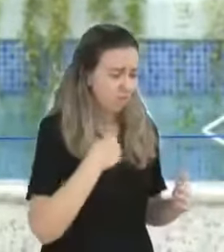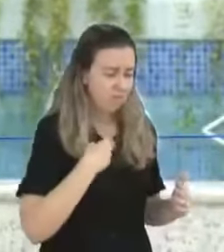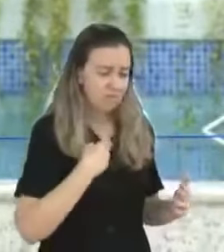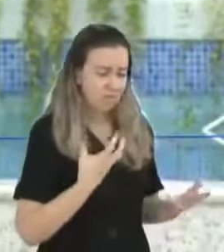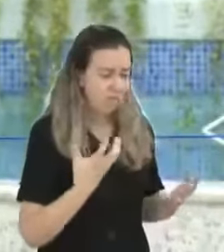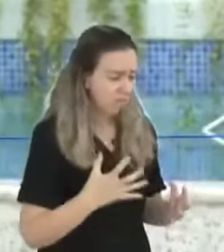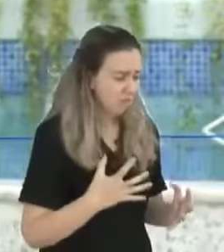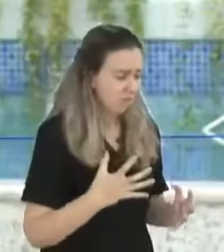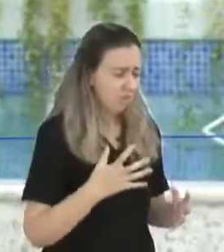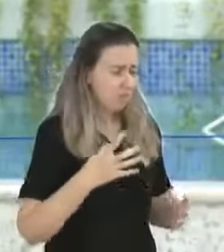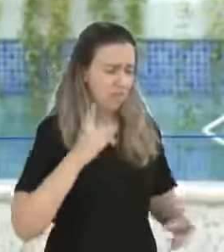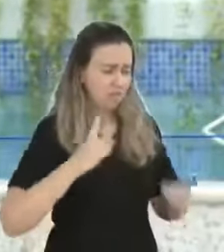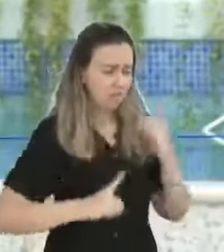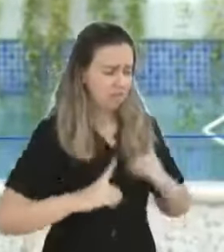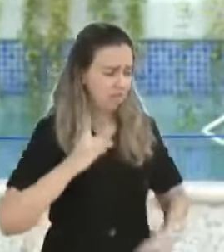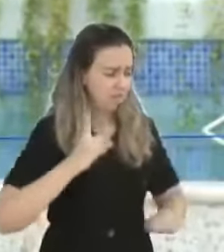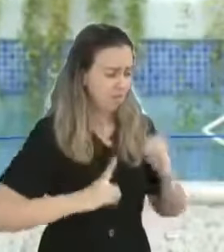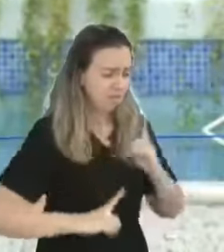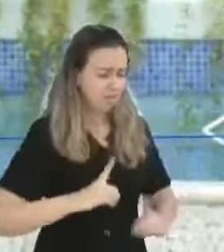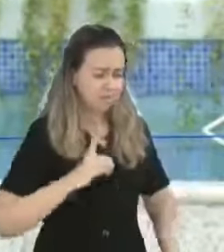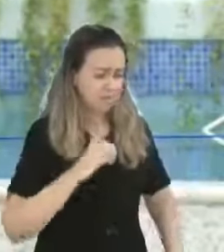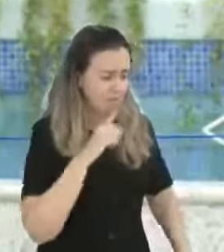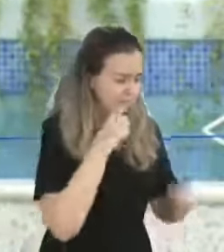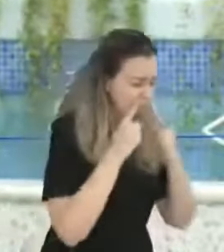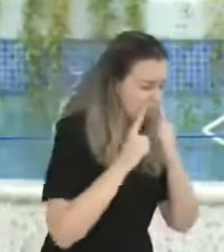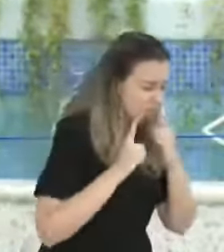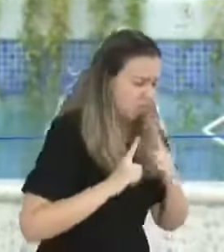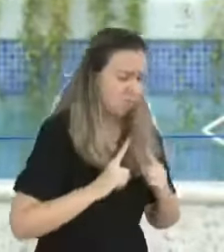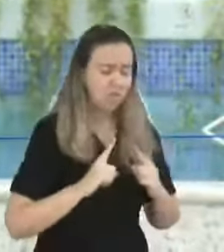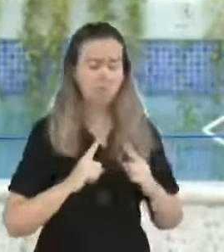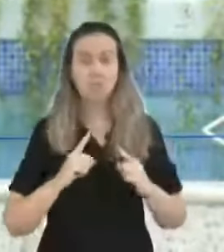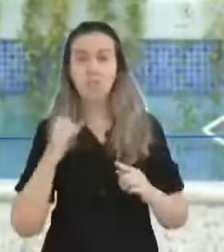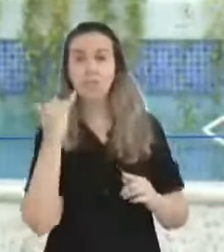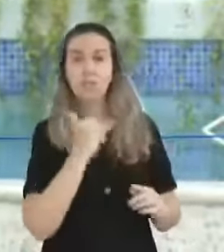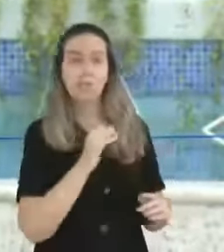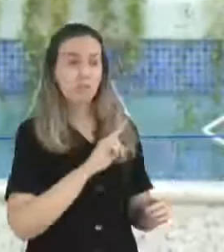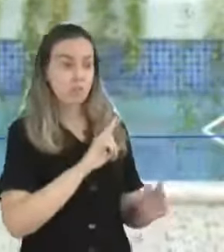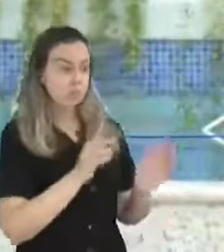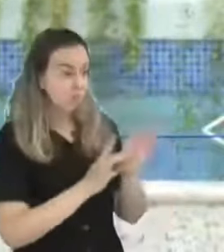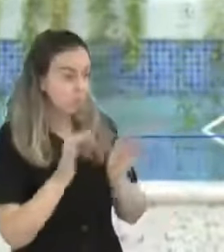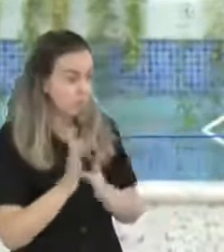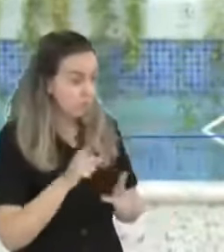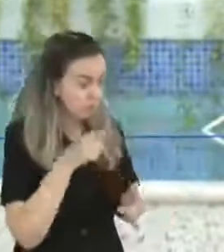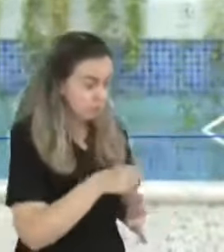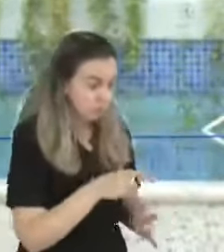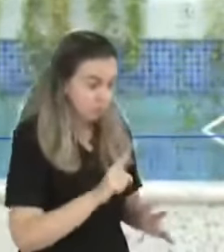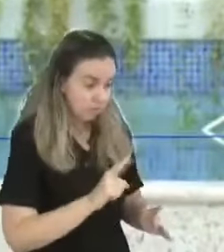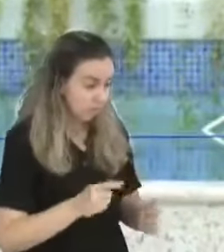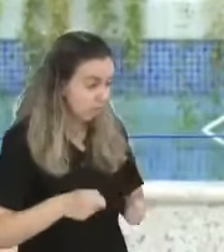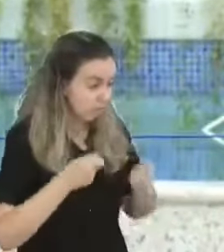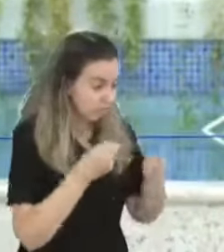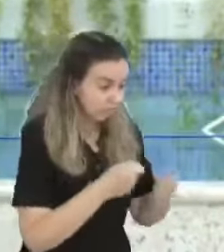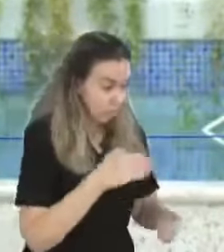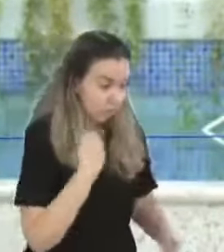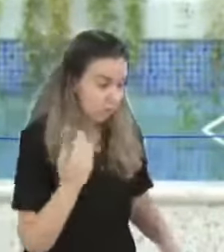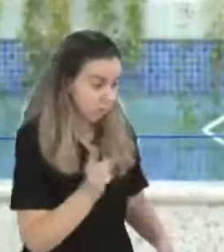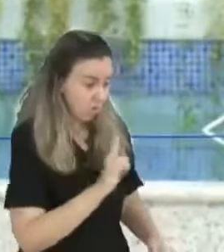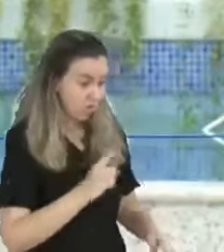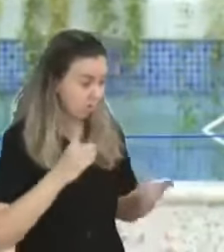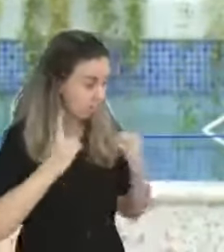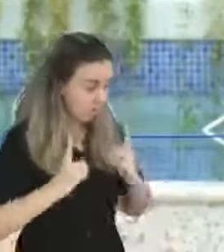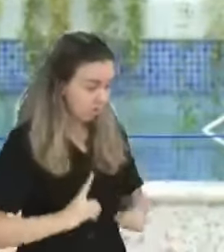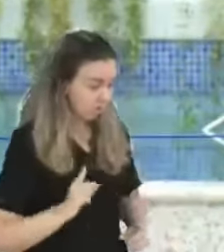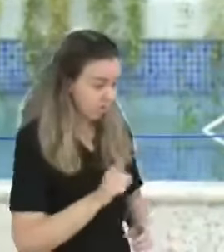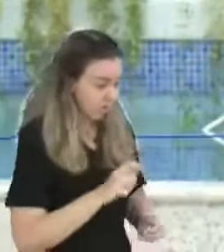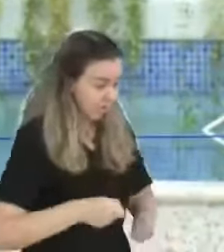entregando à depressão. Eu disse para ele, em nome de Jesus Cristo, você não vai se entregar, você